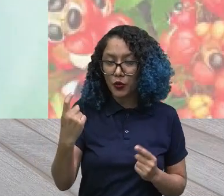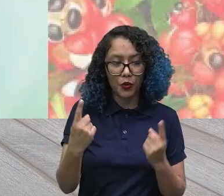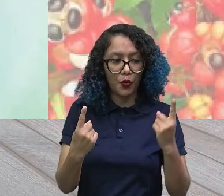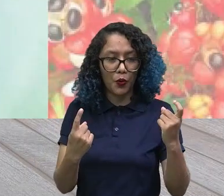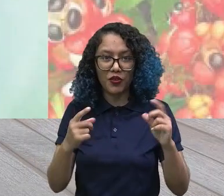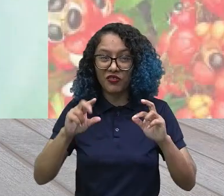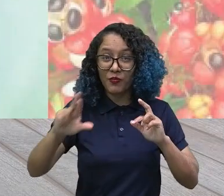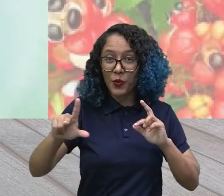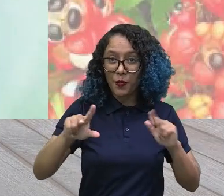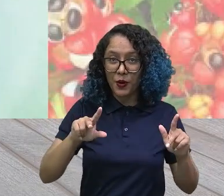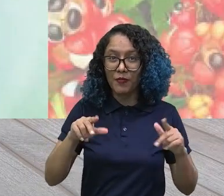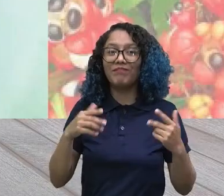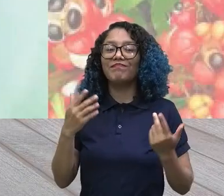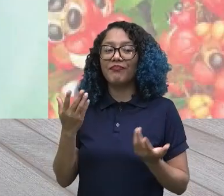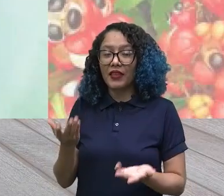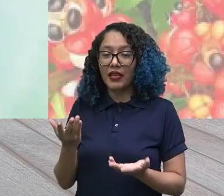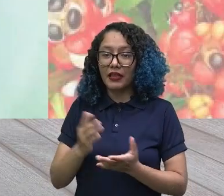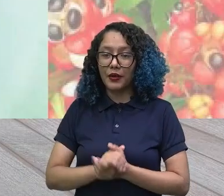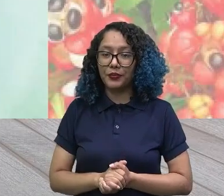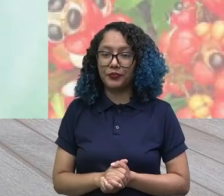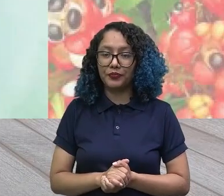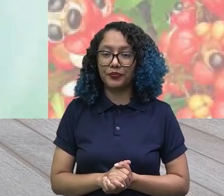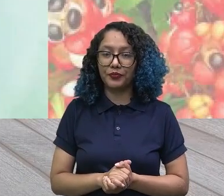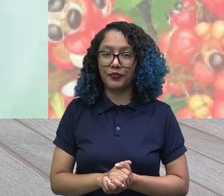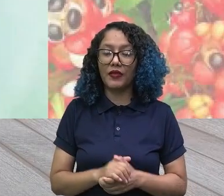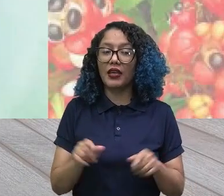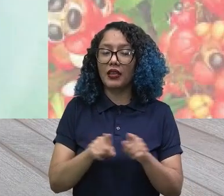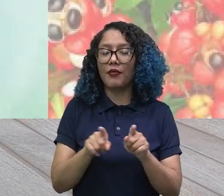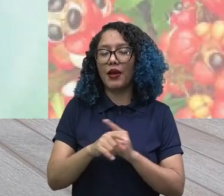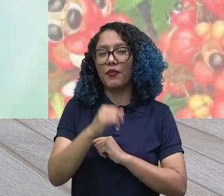percebo, naquele determinado local